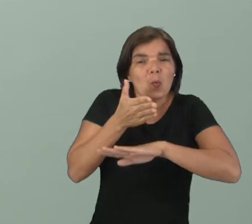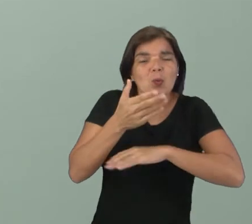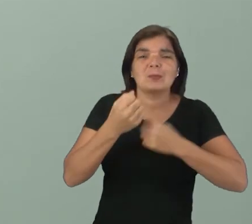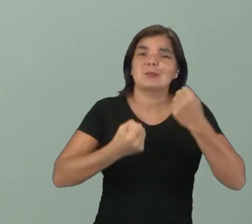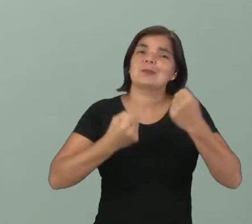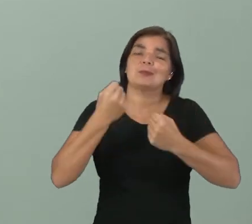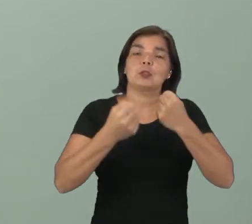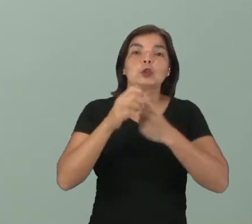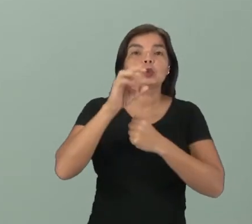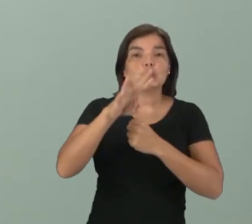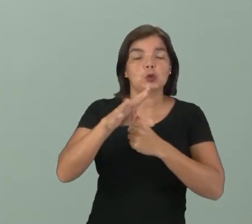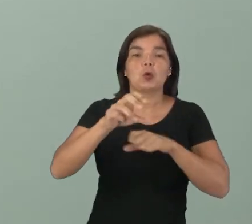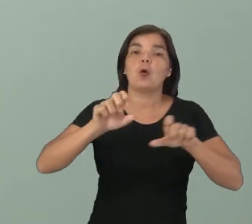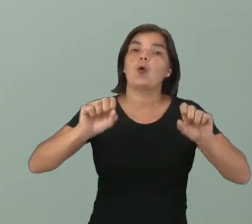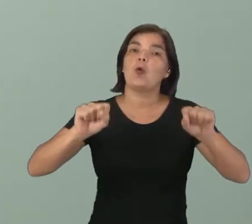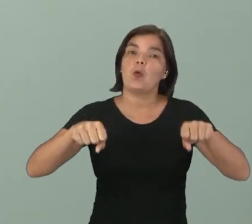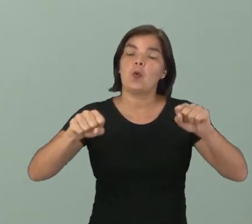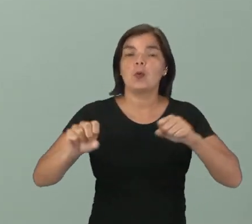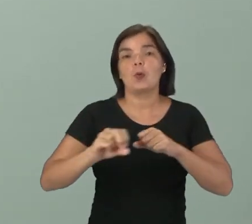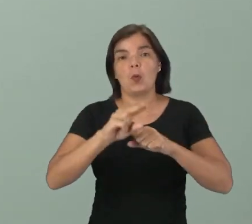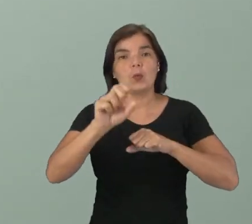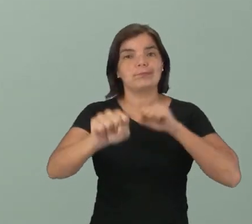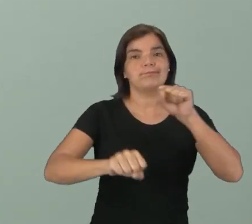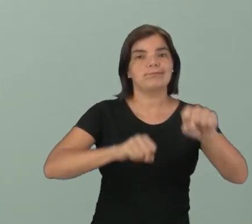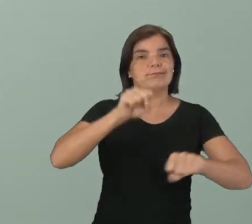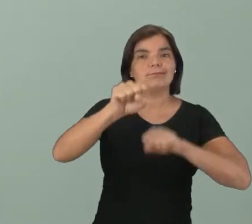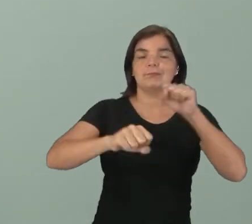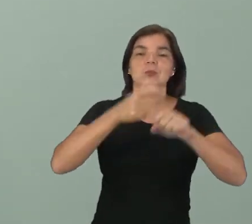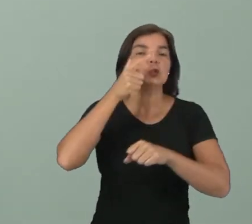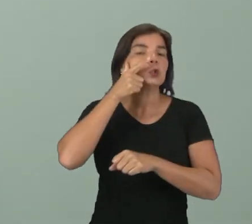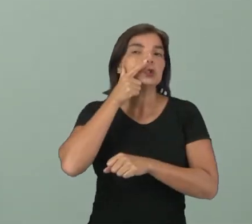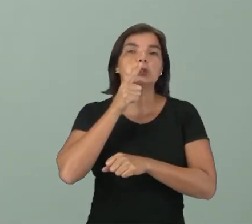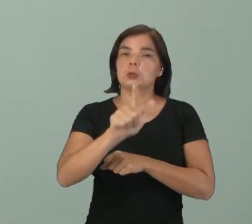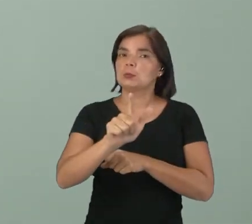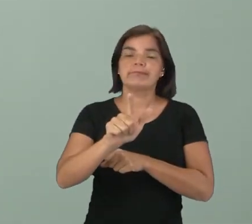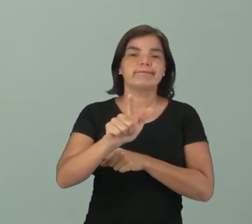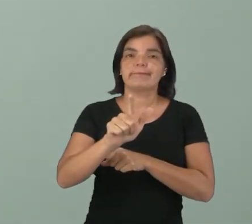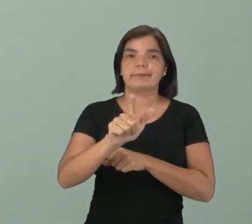um carro, às vezes só entra motocicleta ou bicicleta. Você não consegue fazer